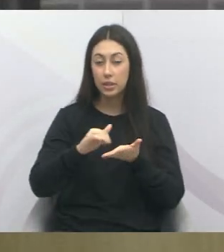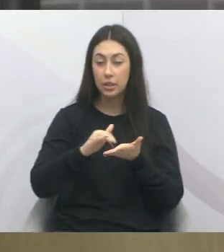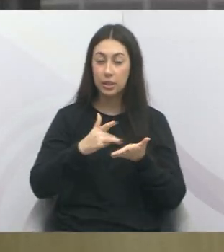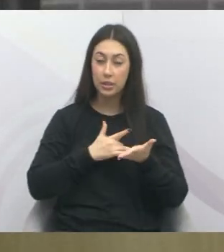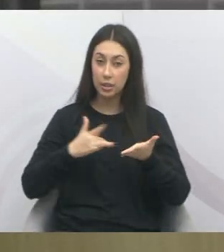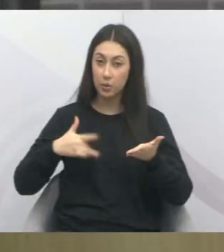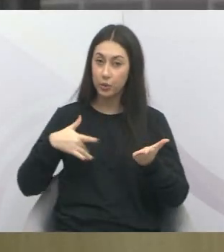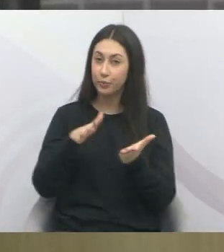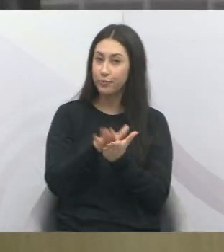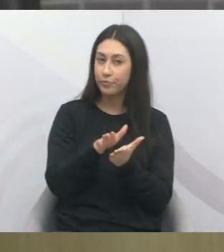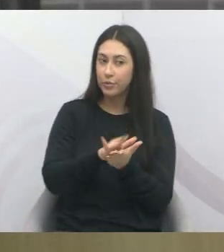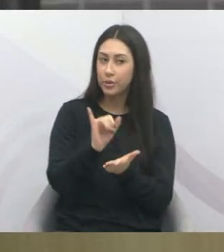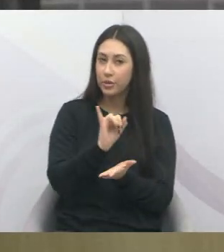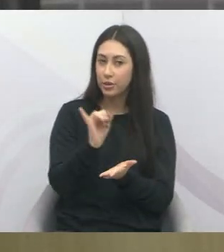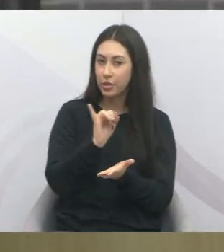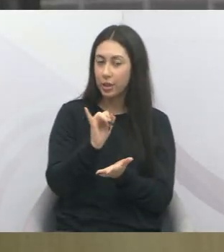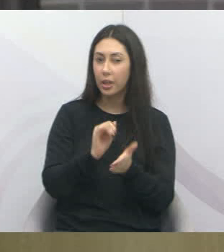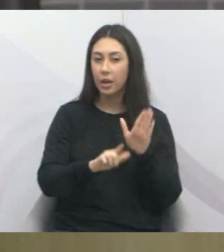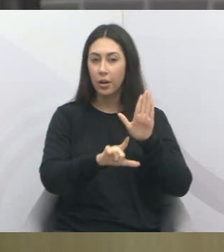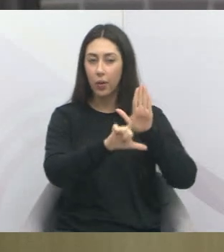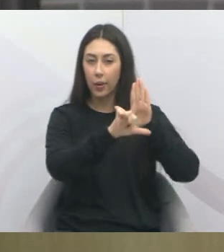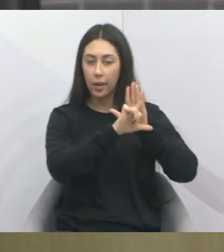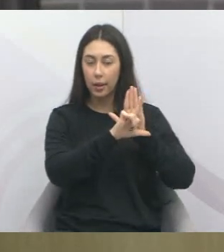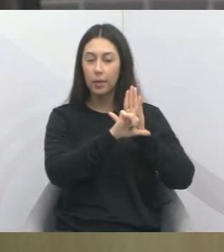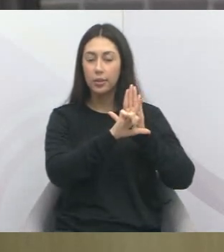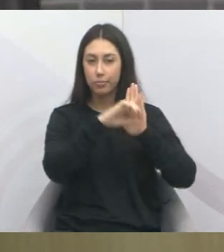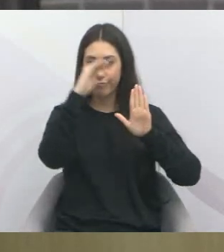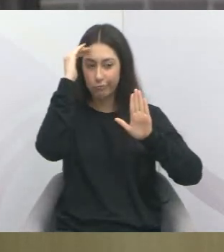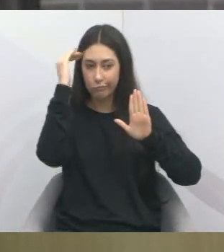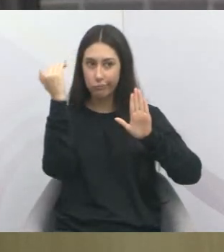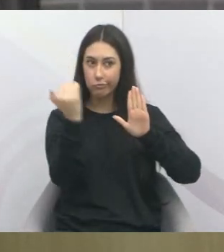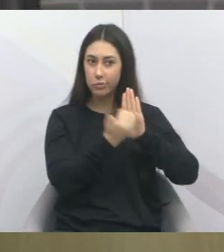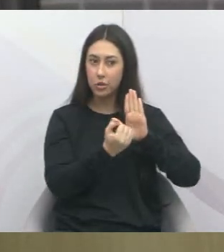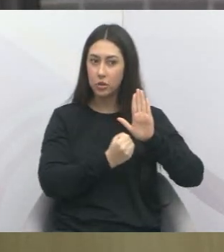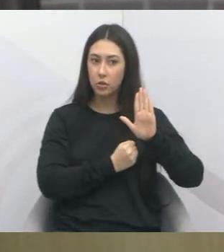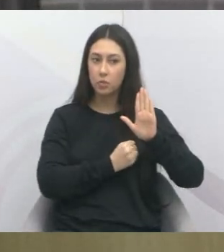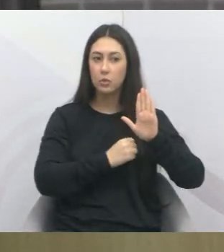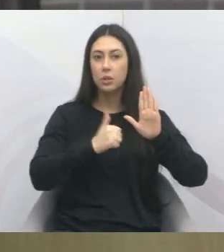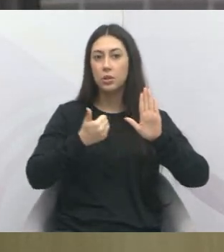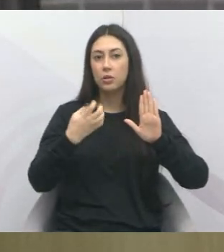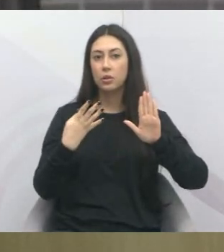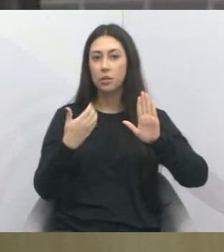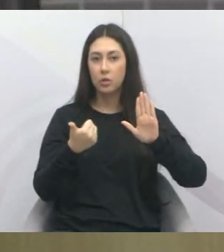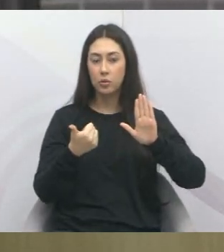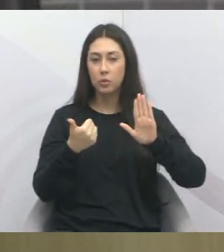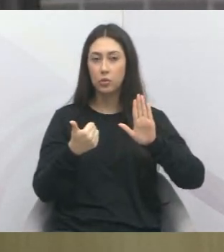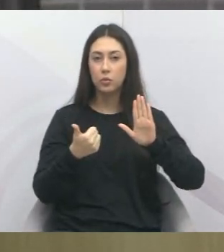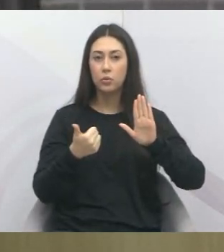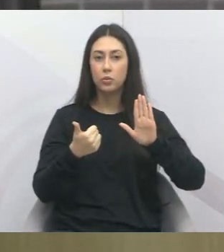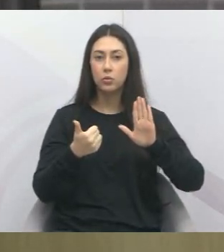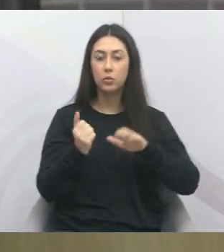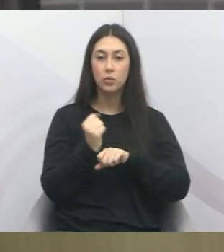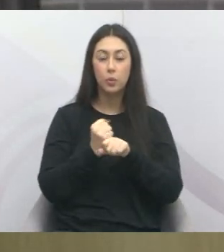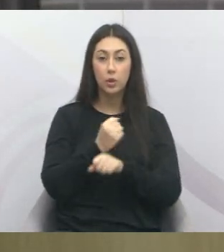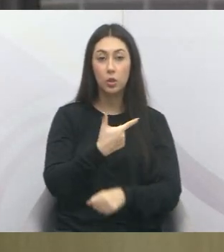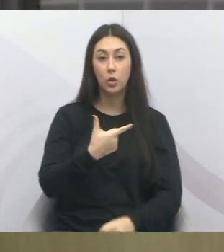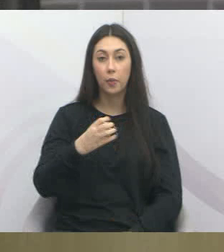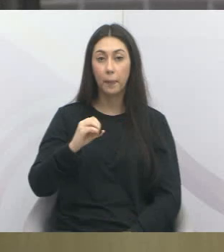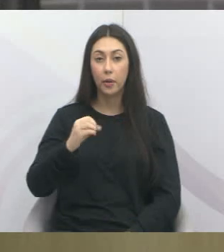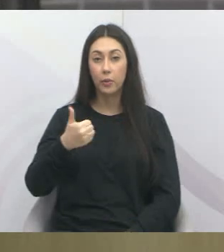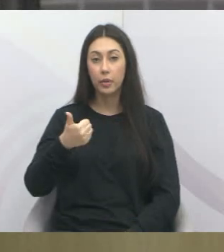município de Jacareí, em cumprimento à Lei Complementar número 141, de 13 de janeiro de 2012.